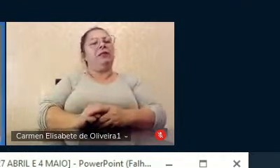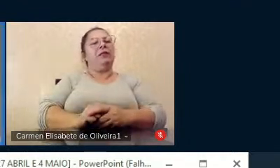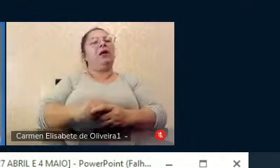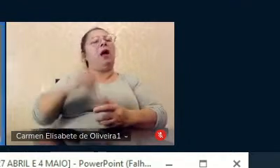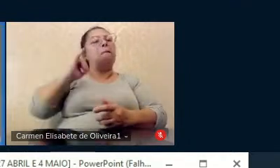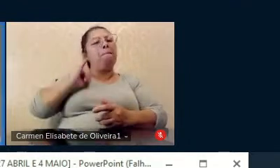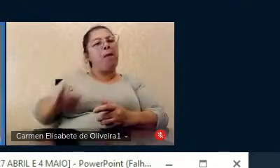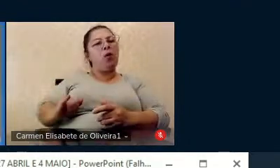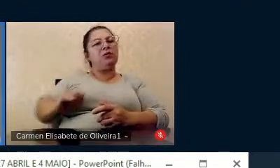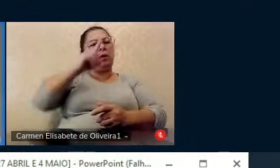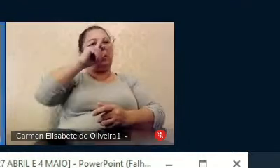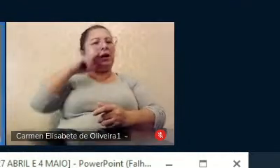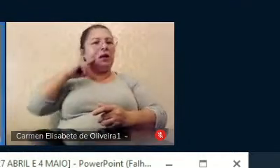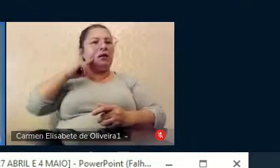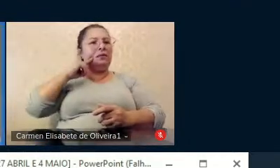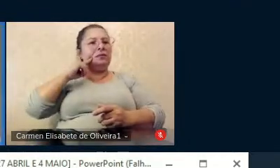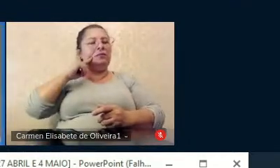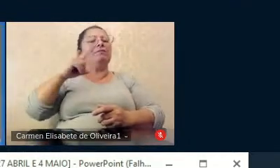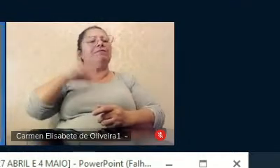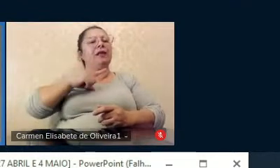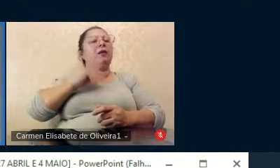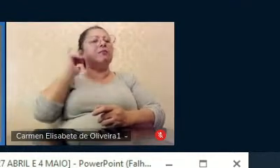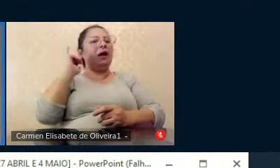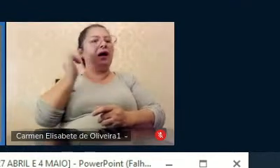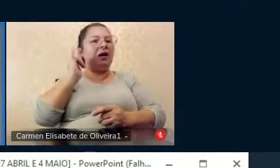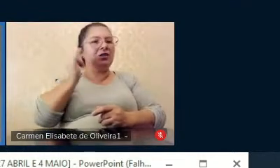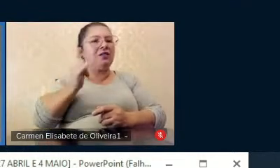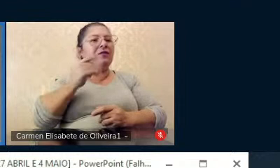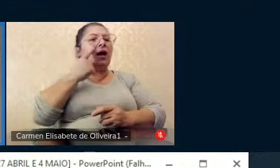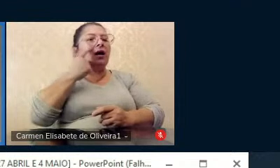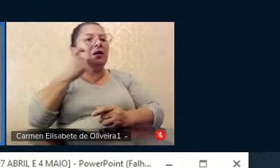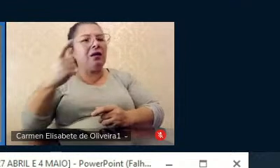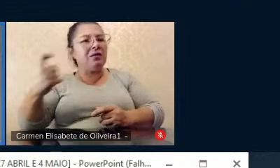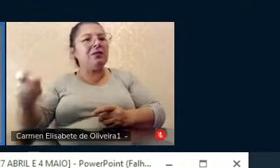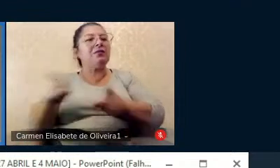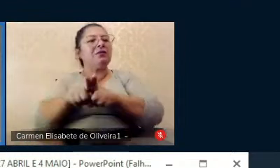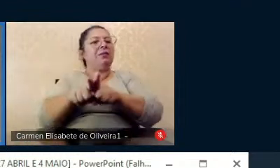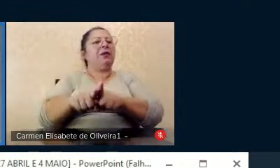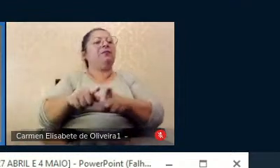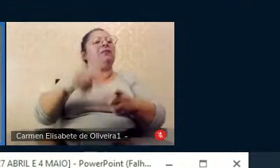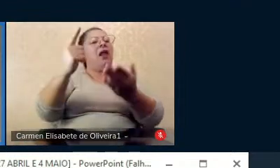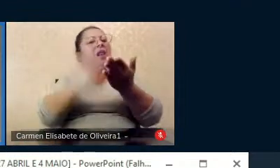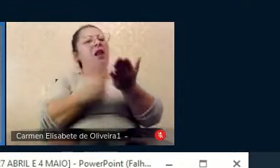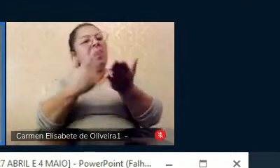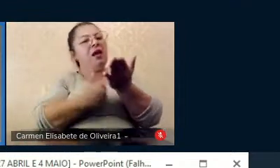que também traz uma narrativa assim, bastante interessante, né? É um livro assim, mais...